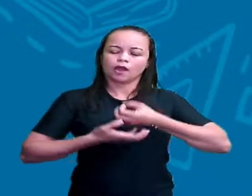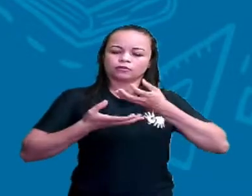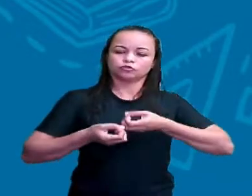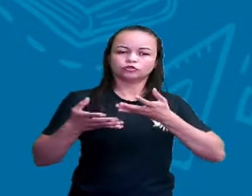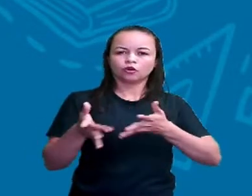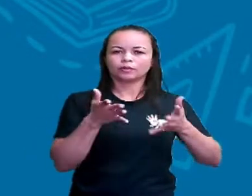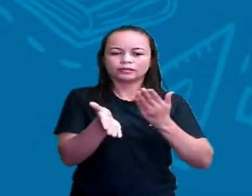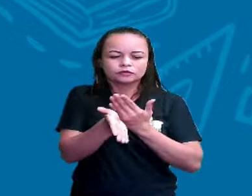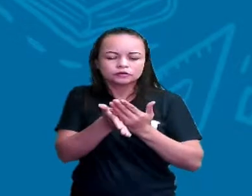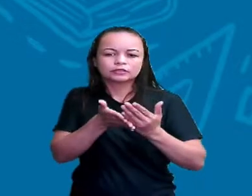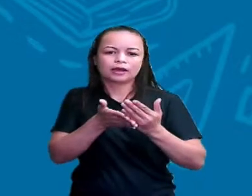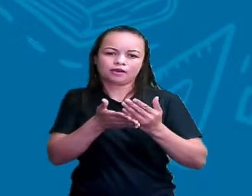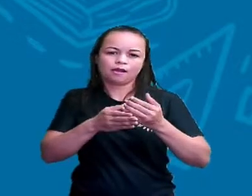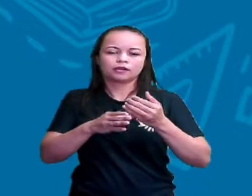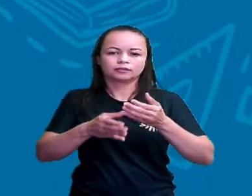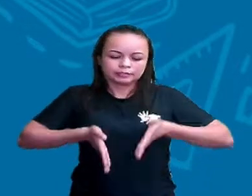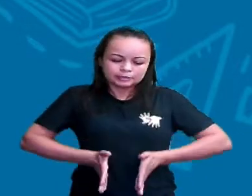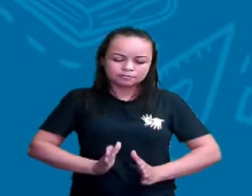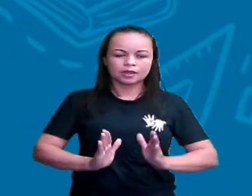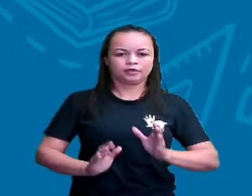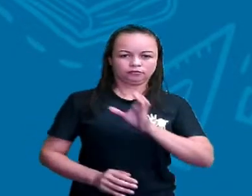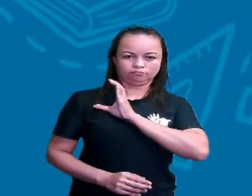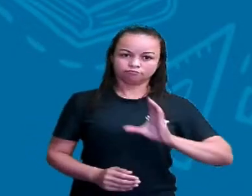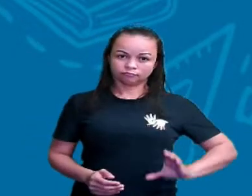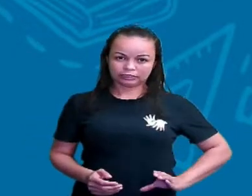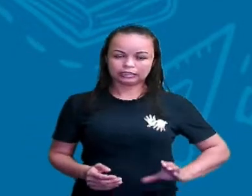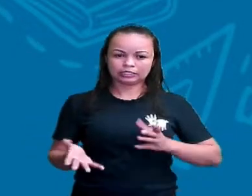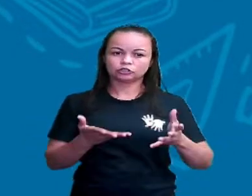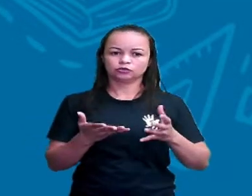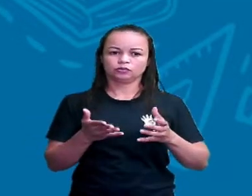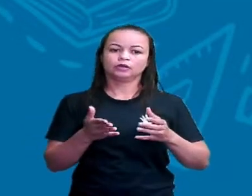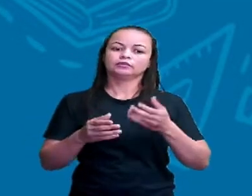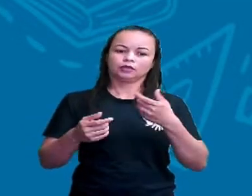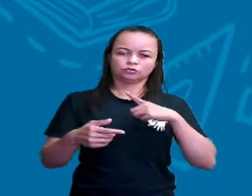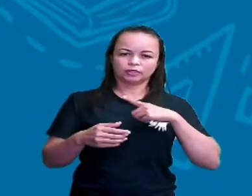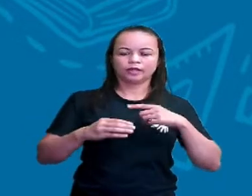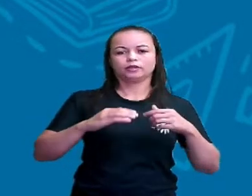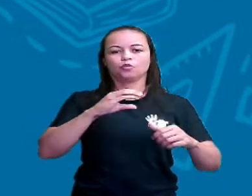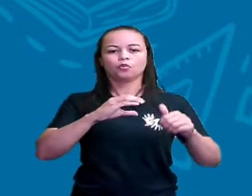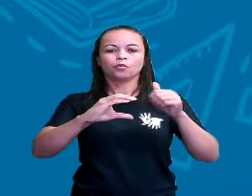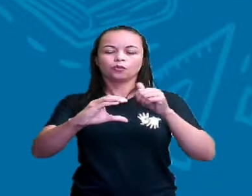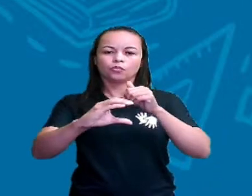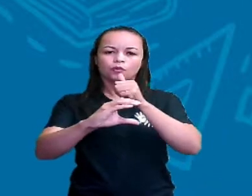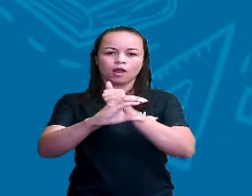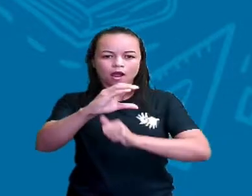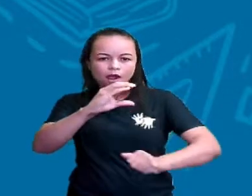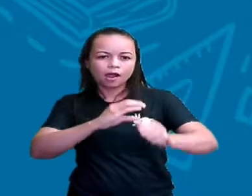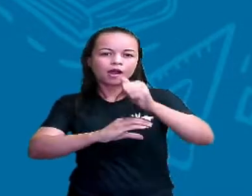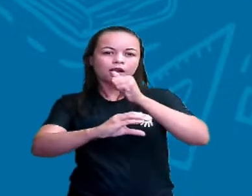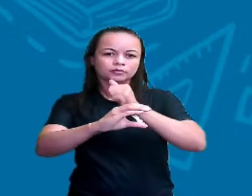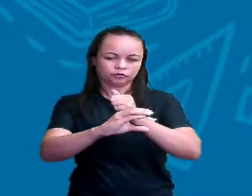nascimento de Cristo. Então, a contagem do nosso tempo é antes de Cristo, e aí a